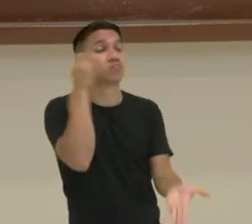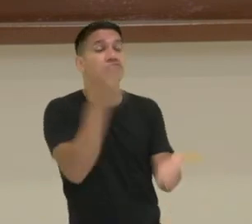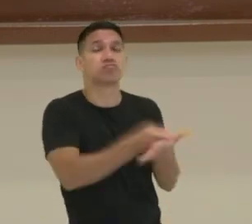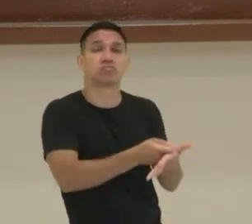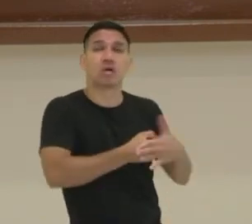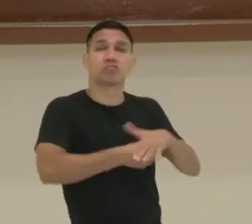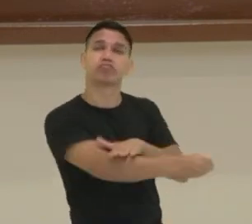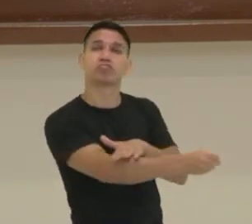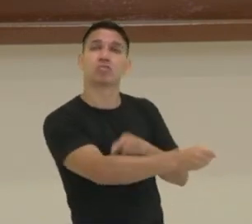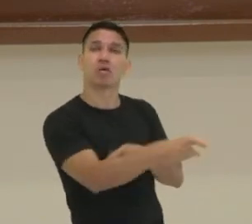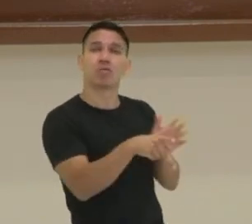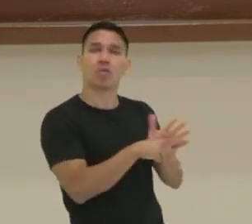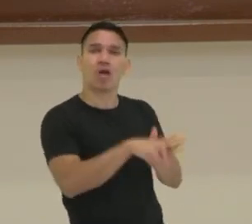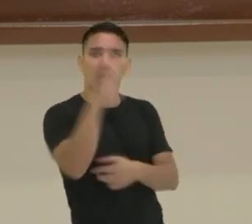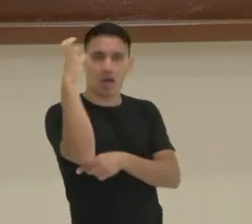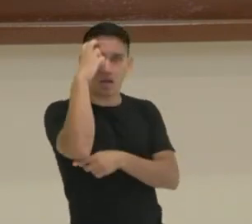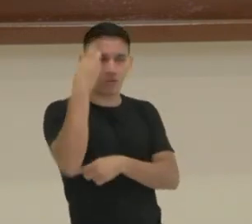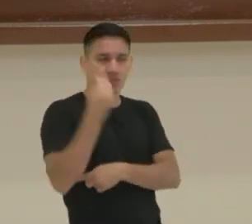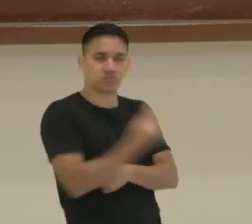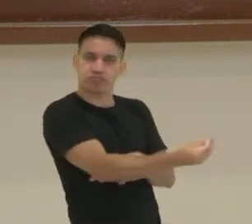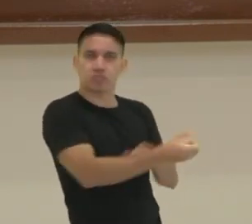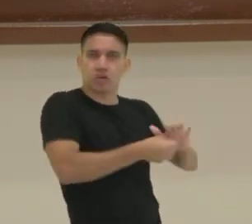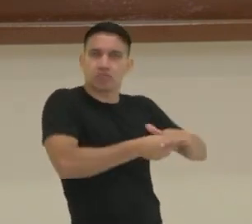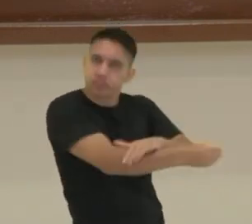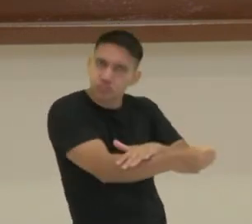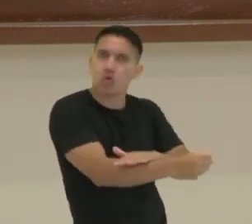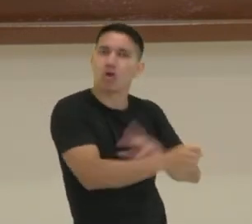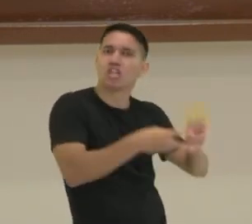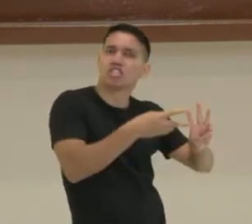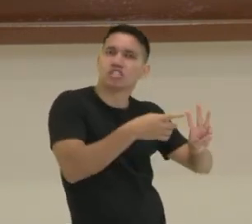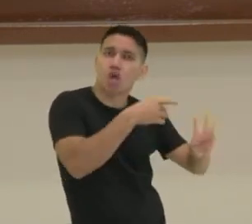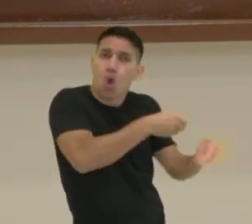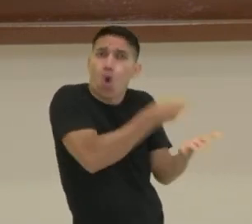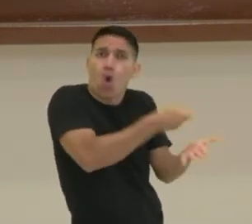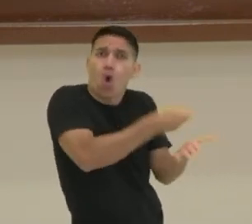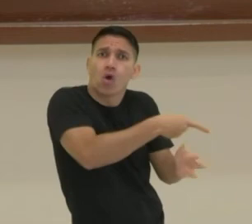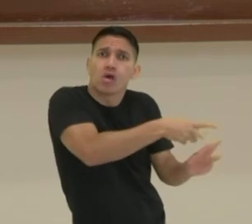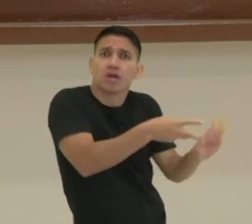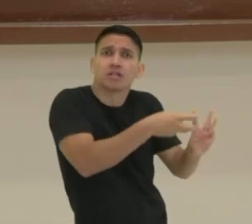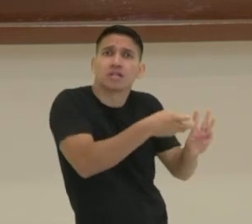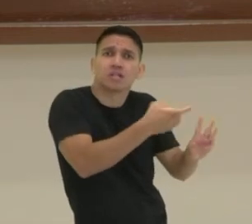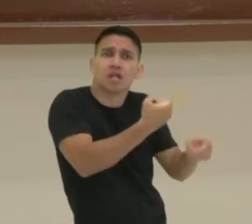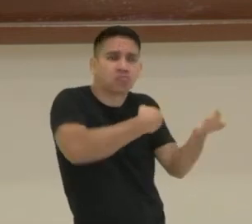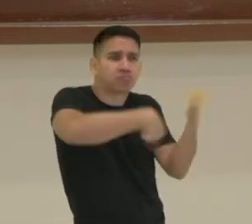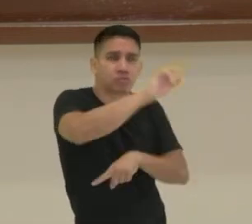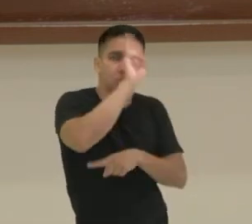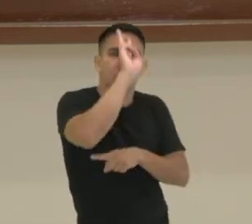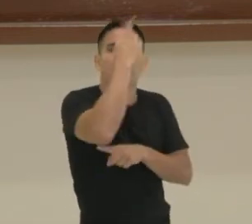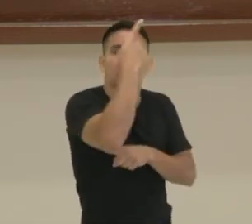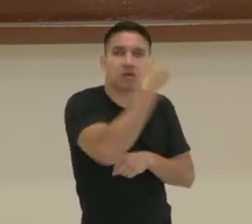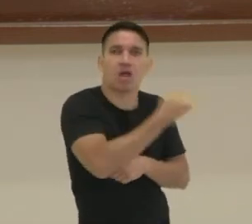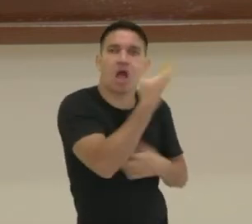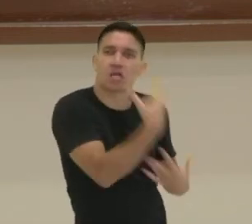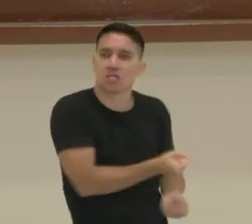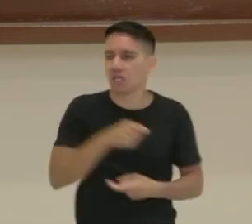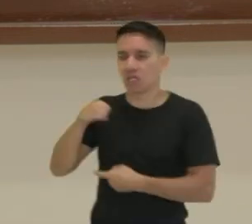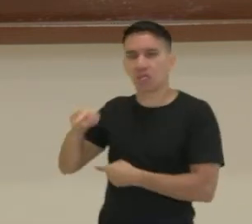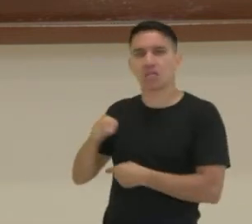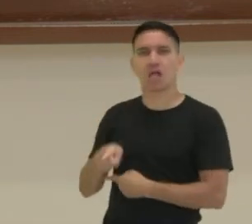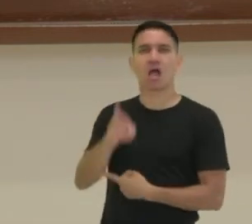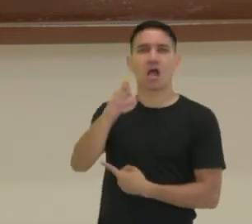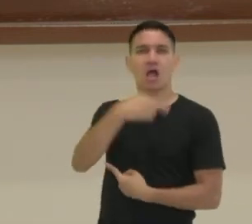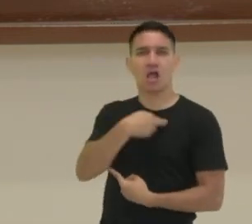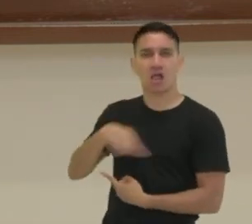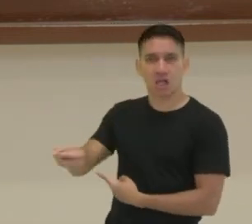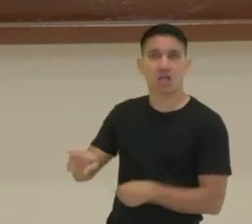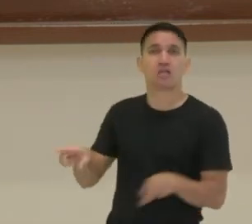impuseram a cultura deles para o indígena, obrigaram o indígena, né, a se converter à religião deles, a falar a língua